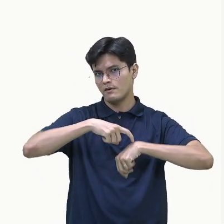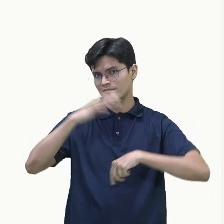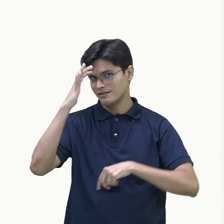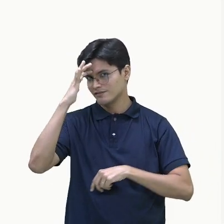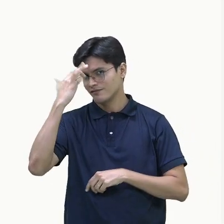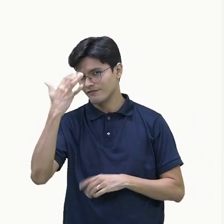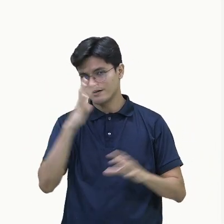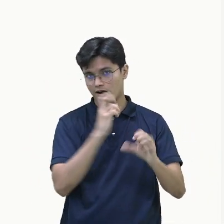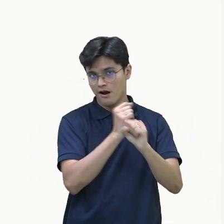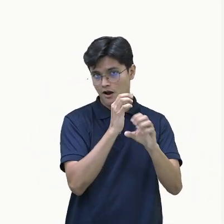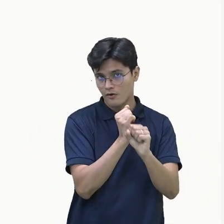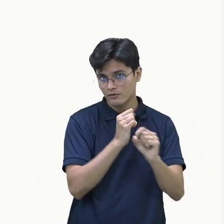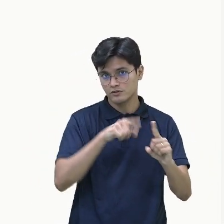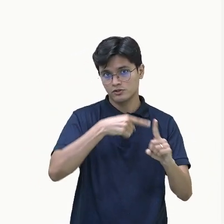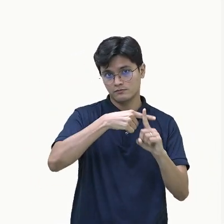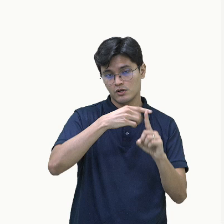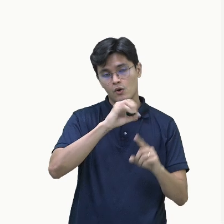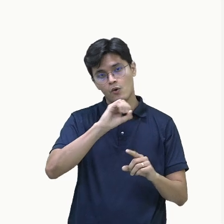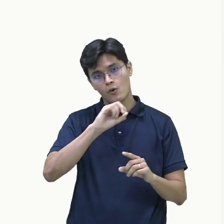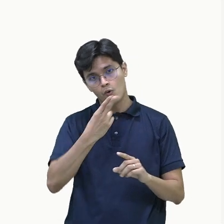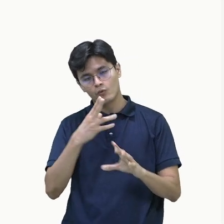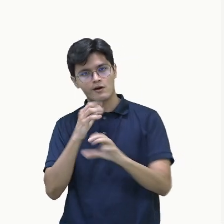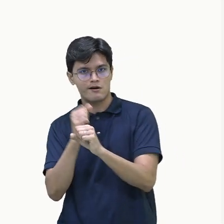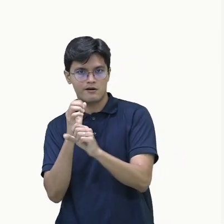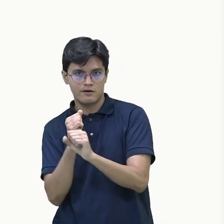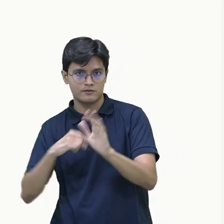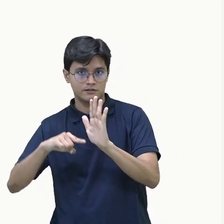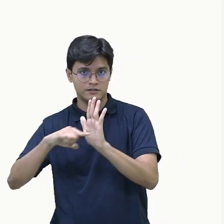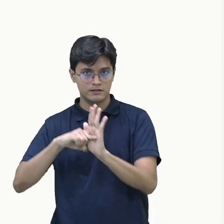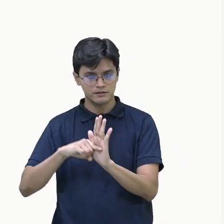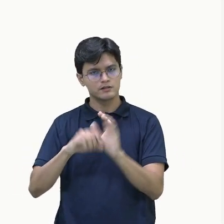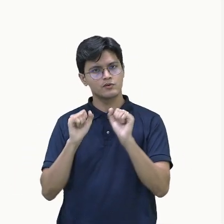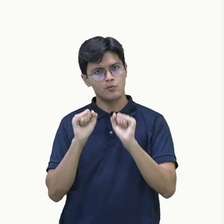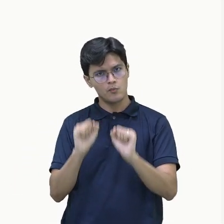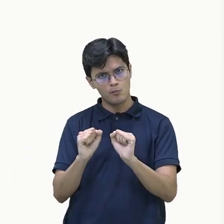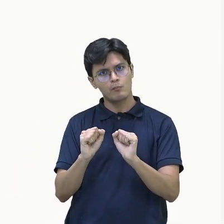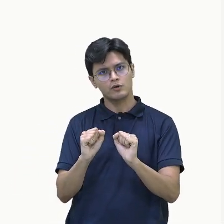precisamos inicialmente substituir por uma fração equivalente